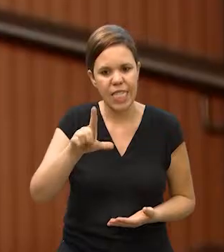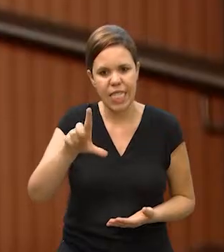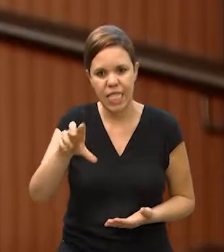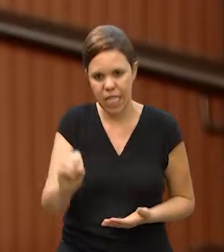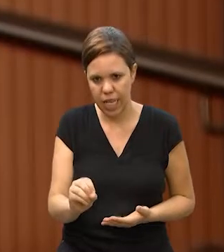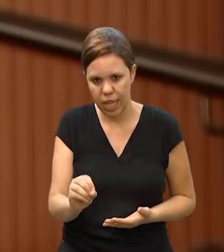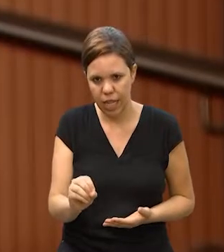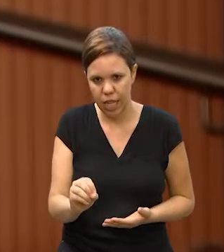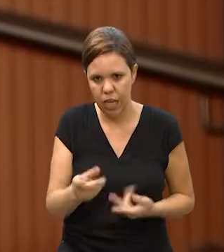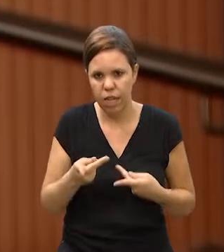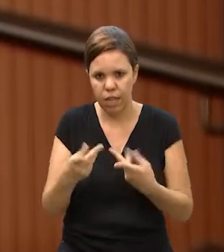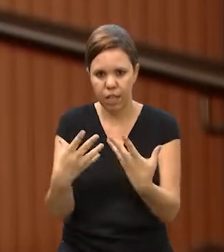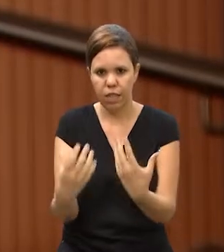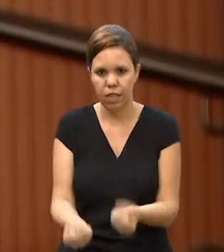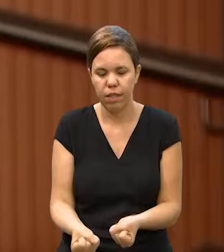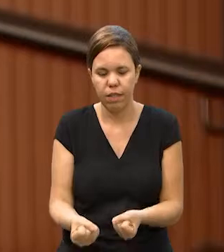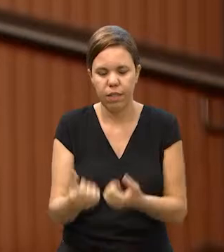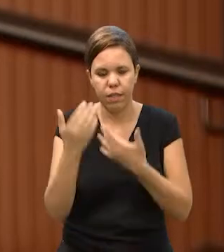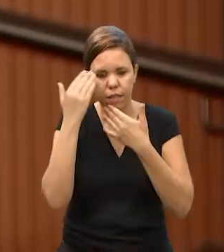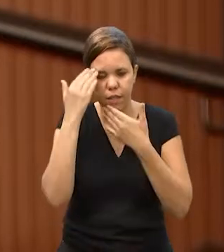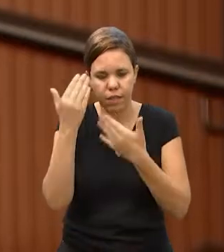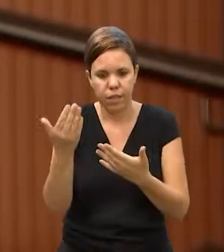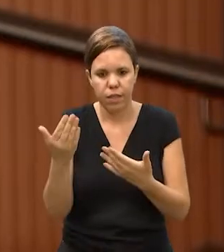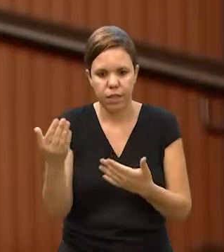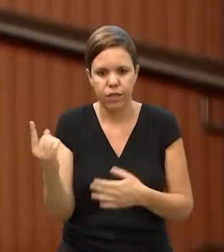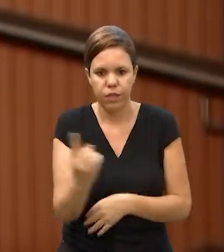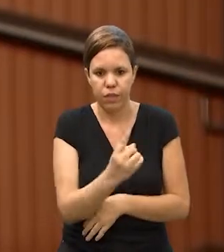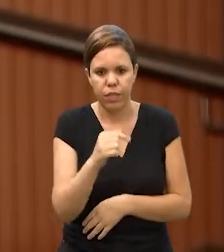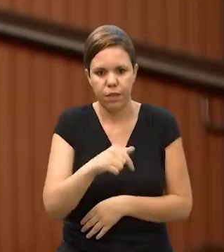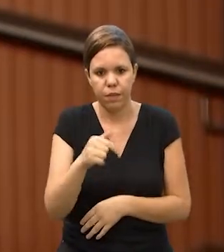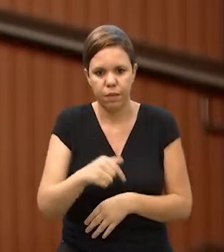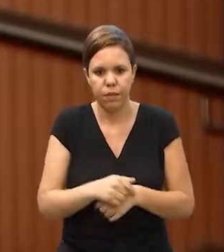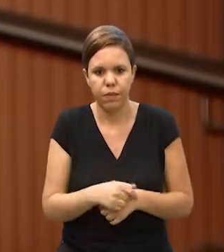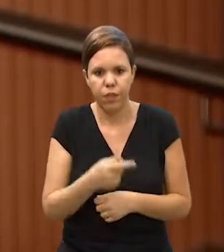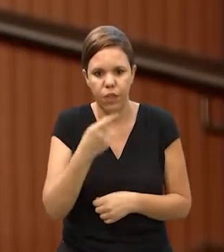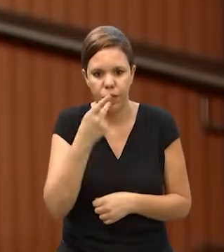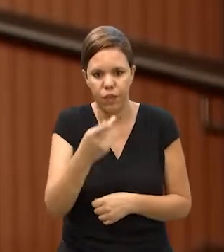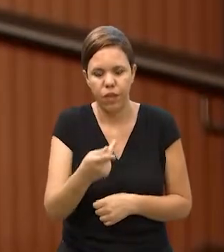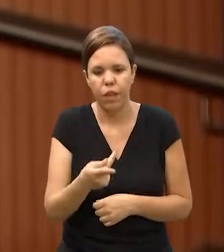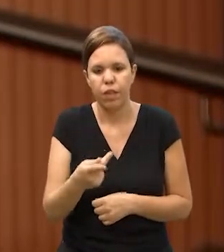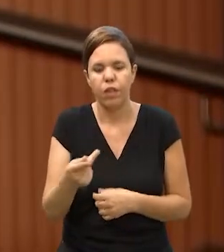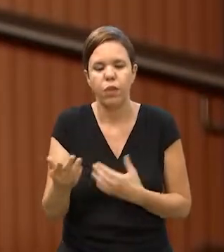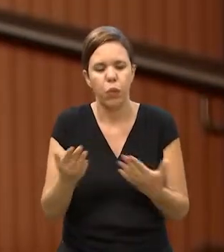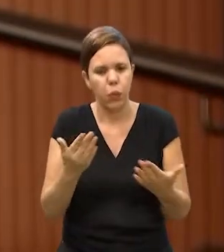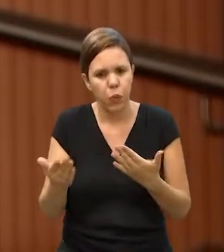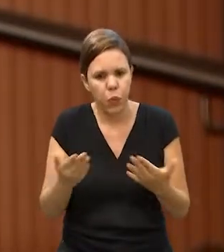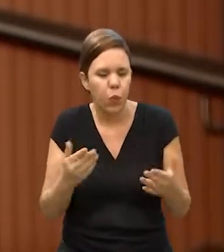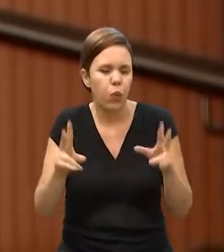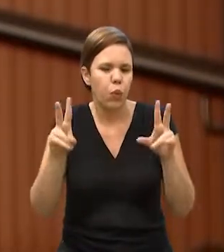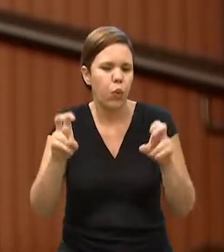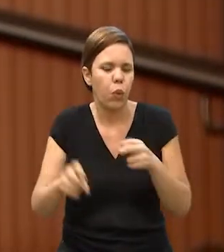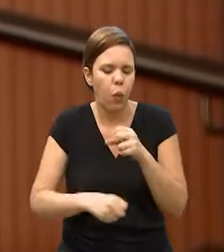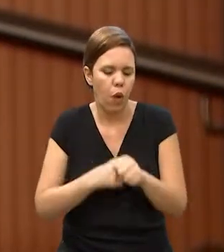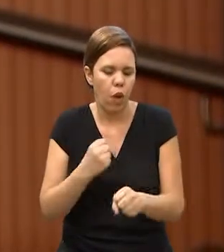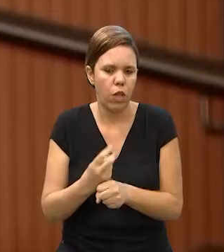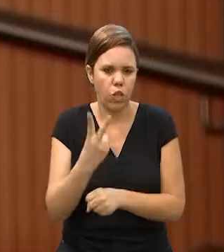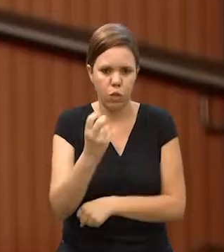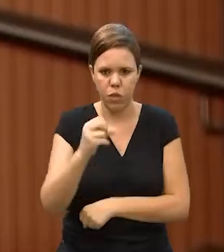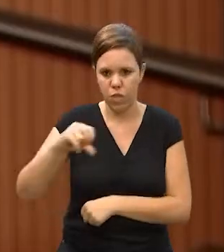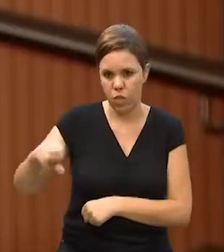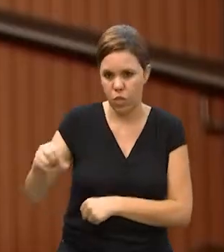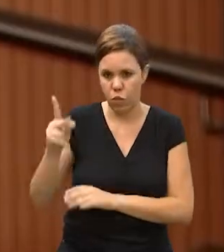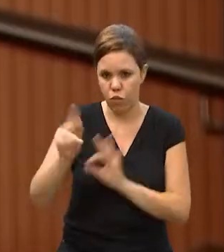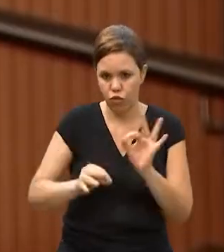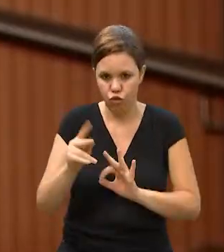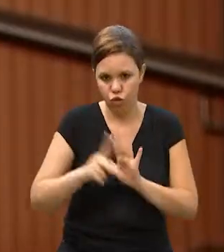convite. Por isso, vereador, eu quero já agradecer o senhor por vir até aqui e fazer um balanço de 2019, falar também um pouquinho dos